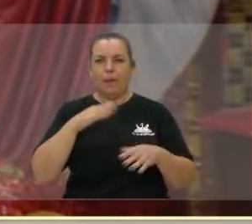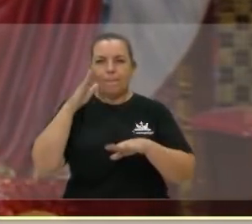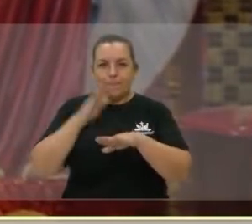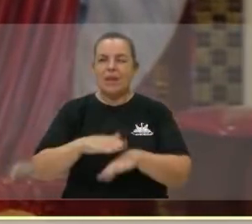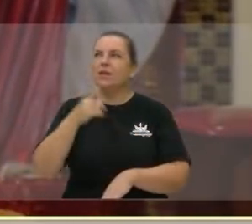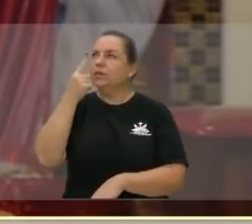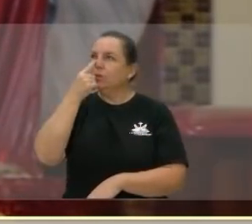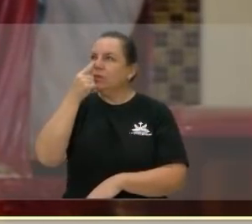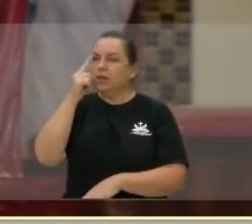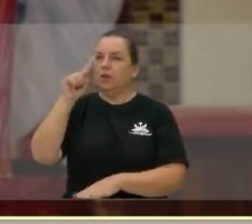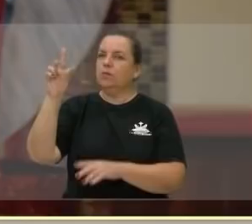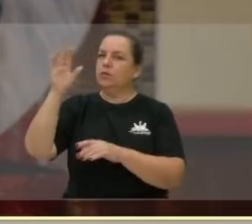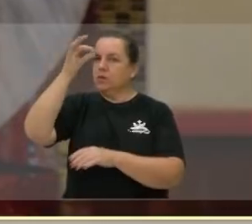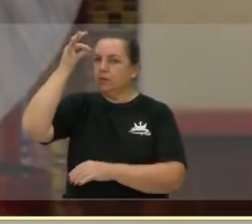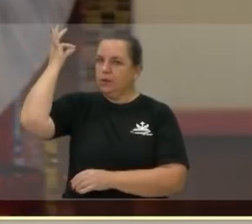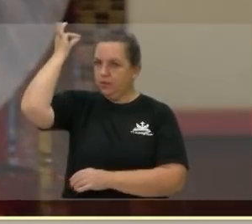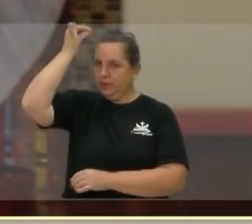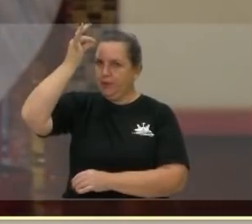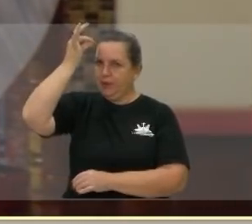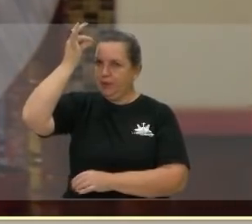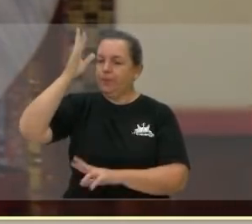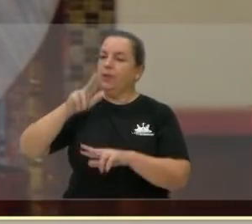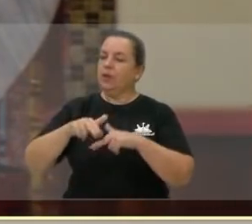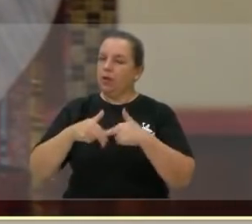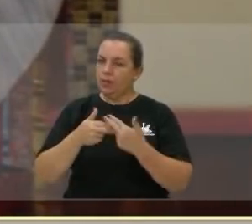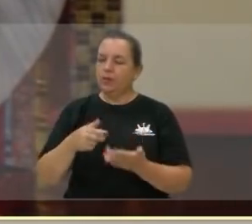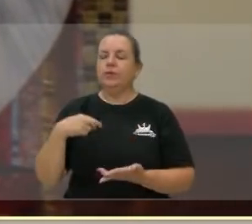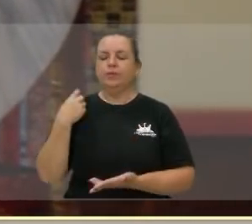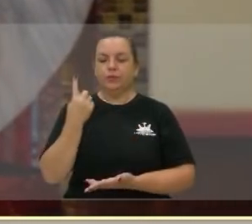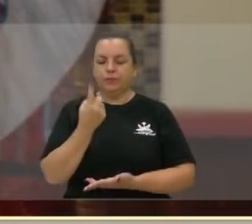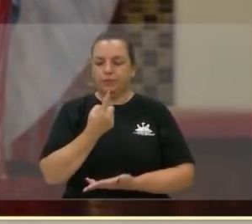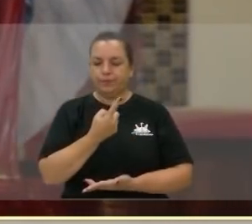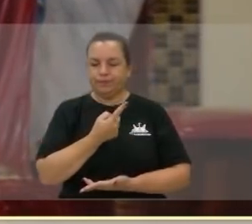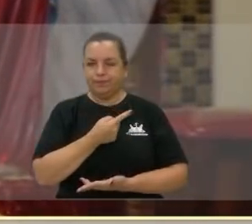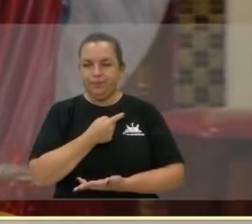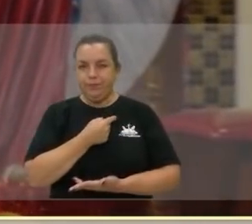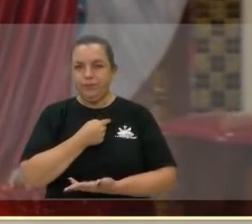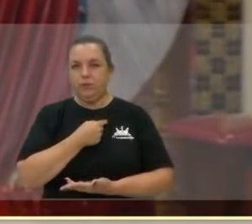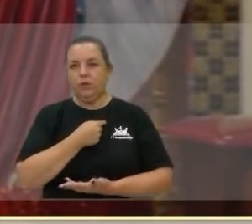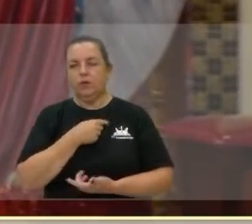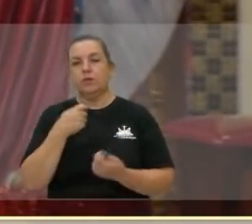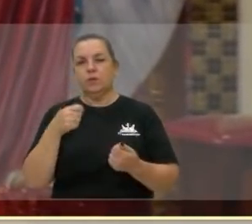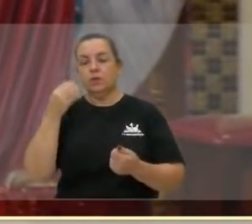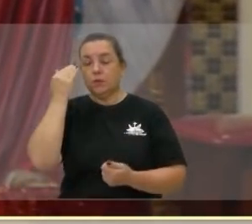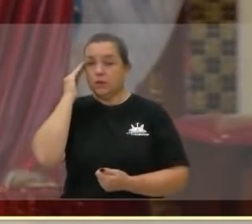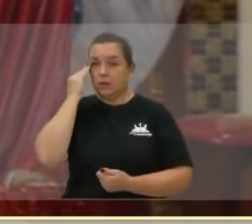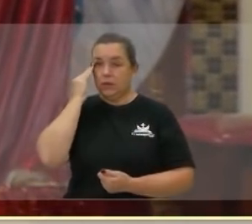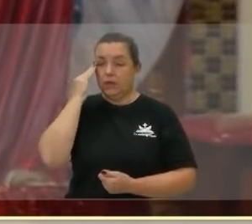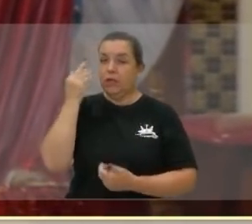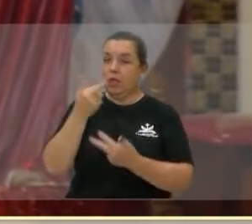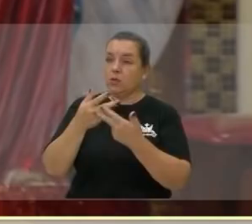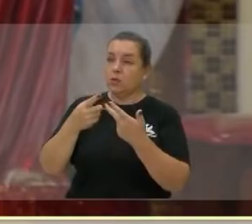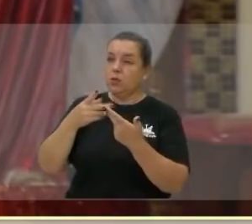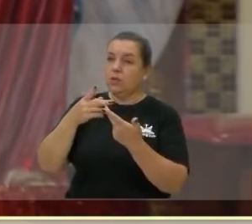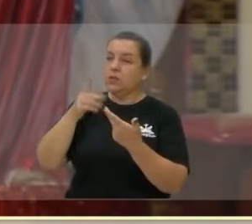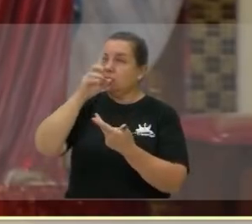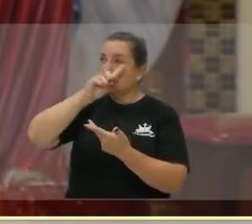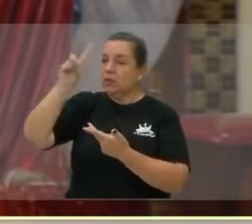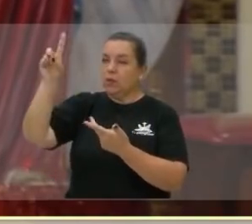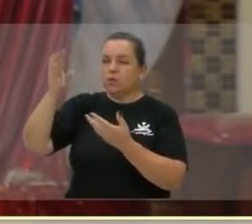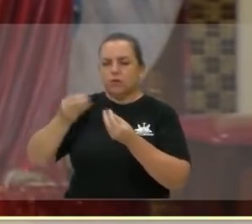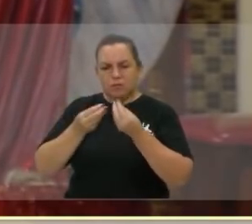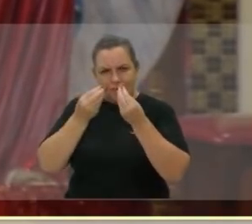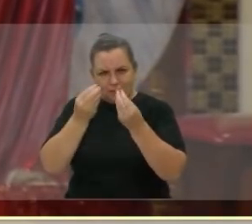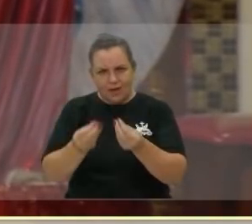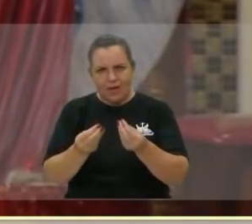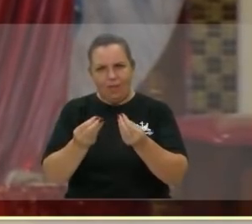com o Espírito Santo, e é por isso que a providência divina tem me feito estar aqui, e eu